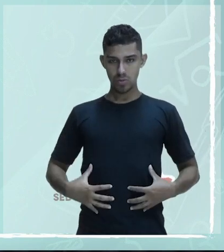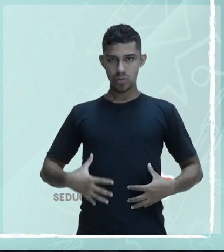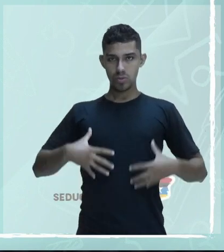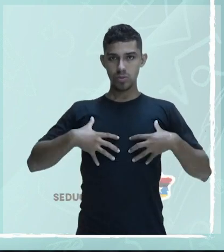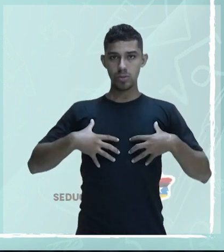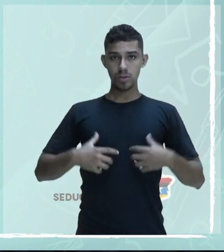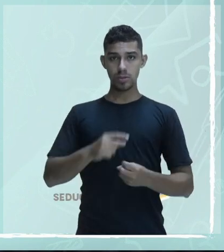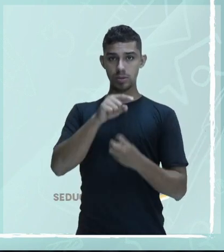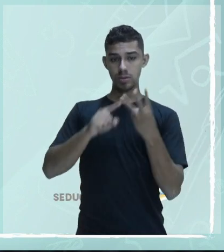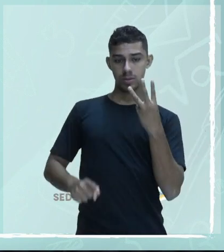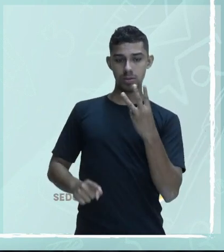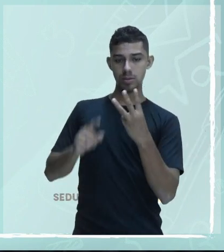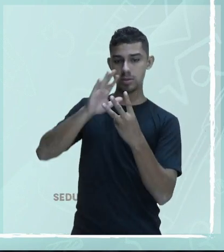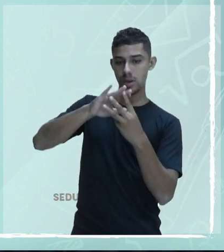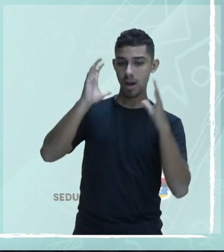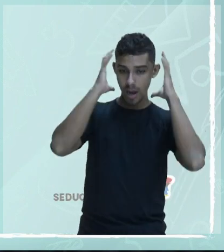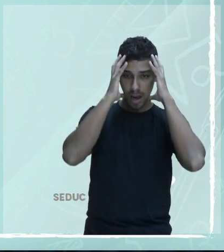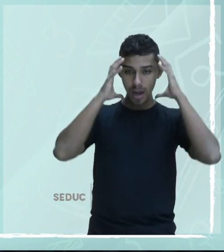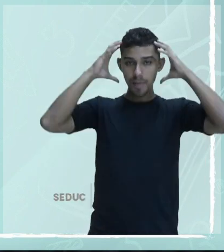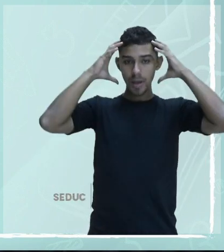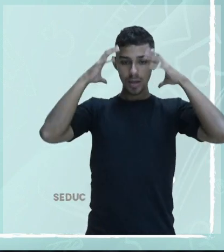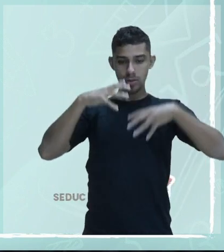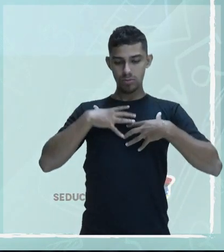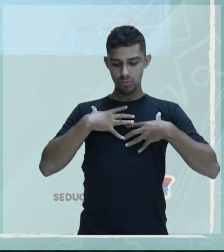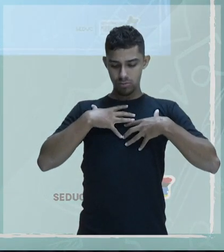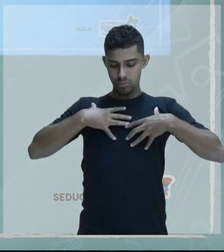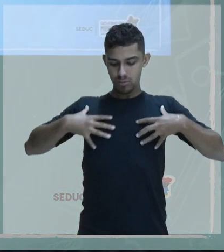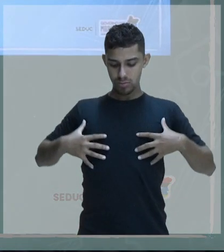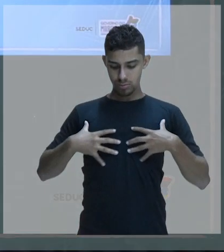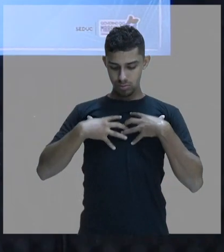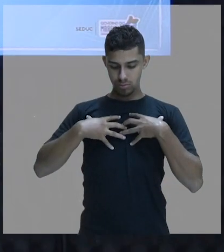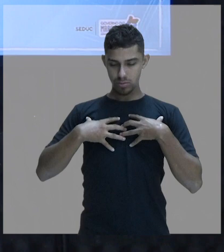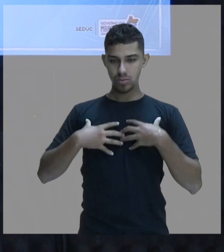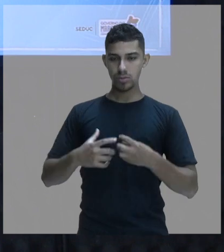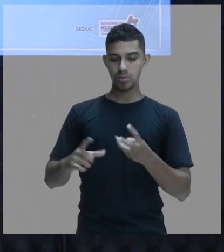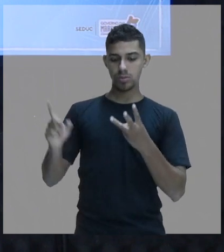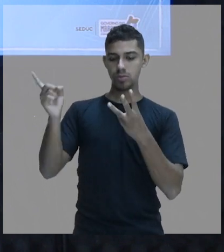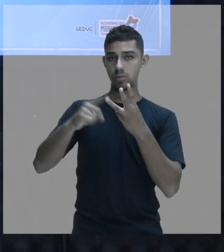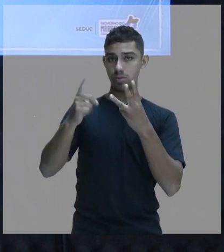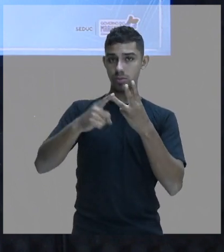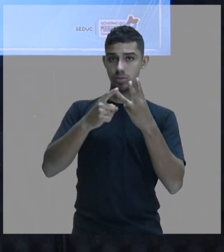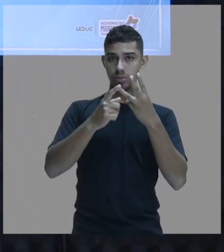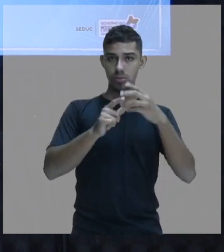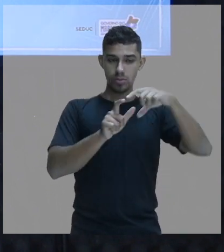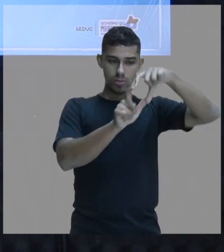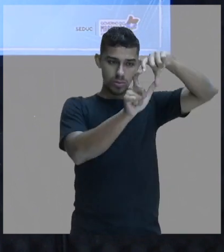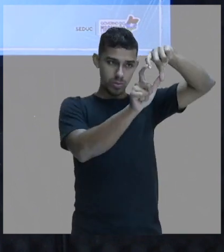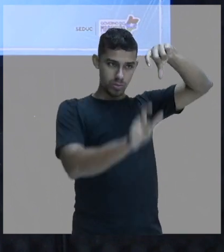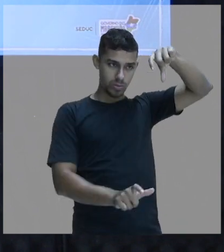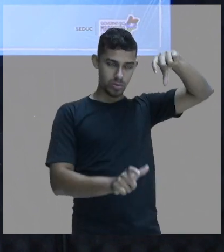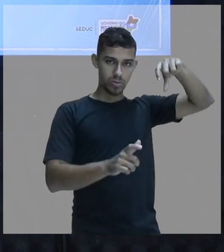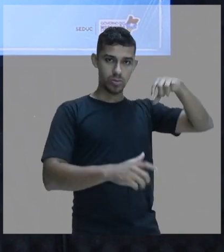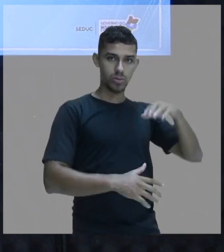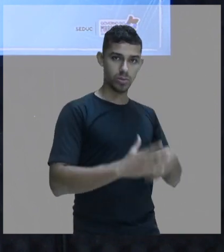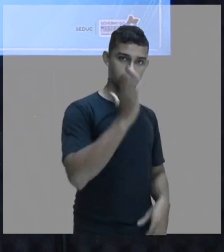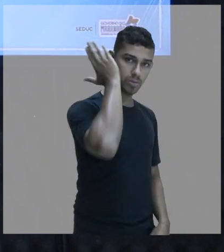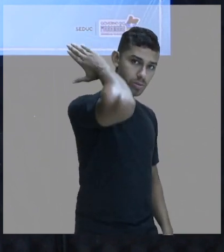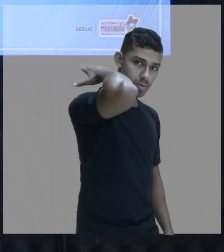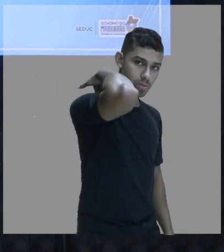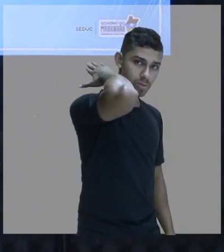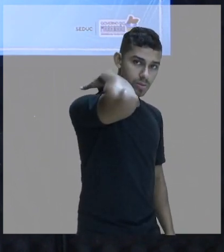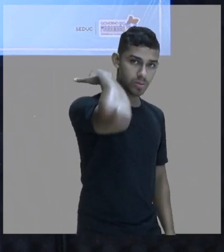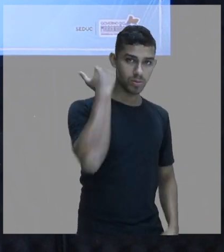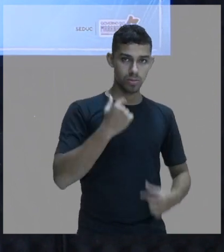3 partes: cabeça, caixa torácica e a coluna vertebral. Axial, pessoal, esse termo axial vem